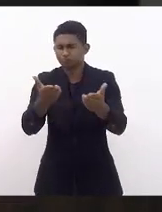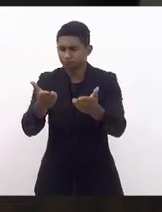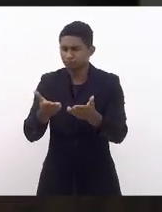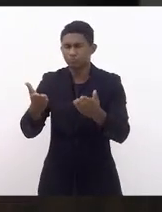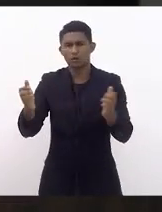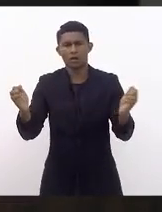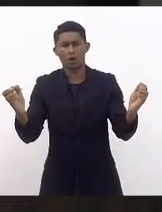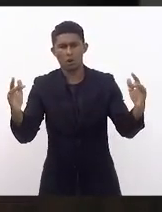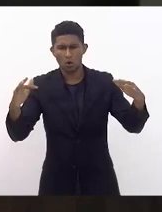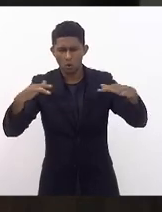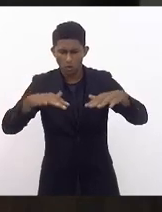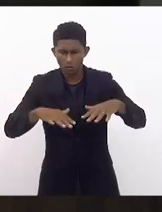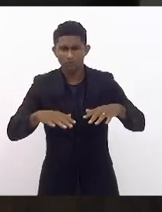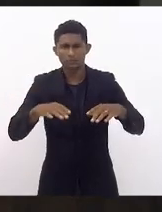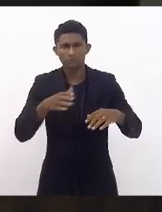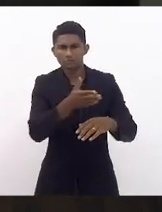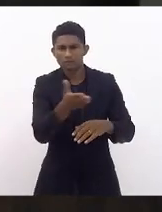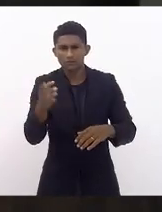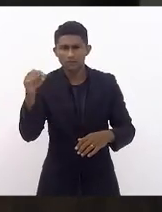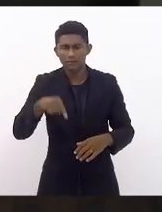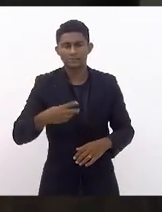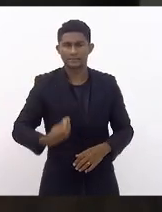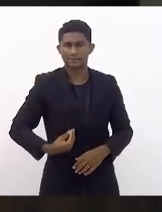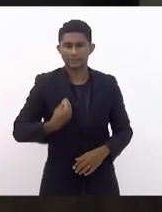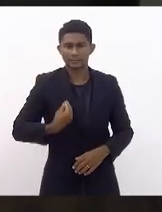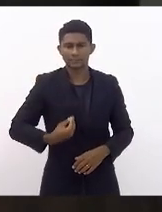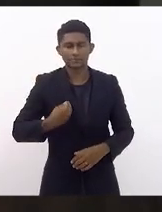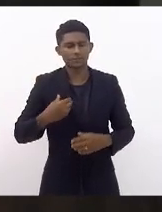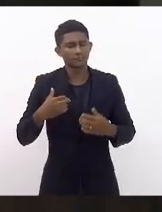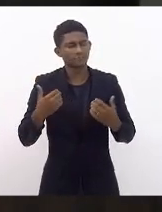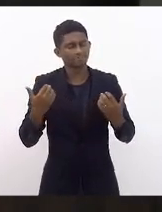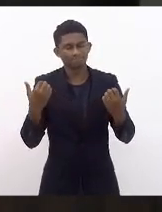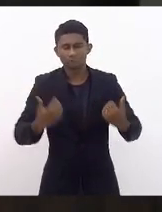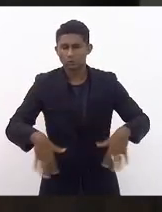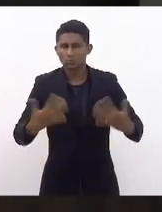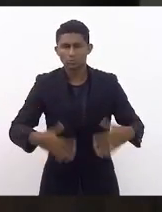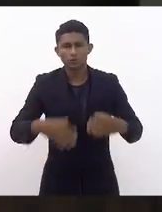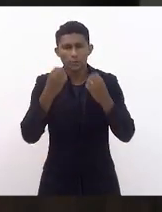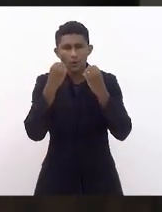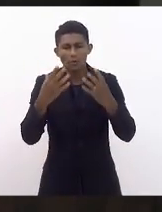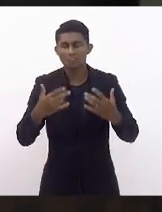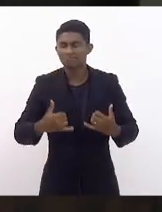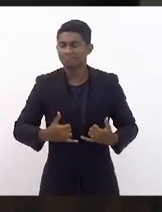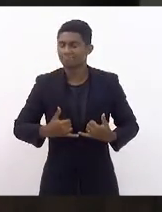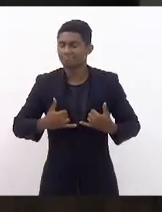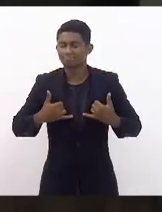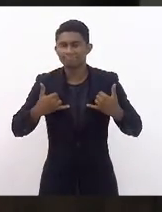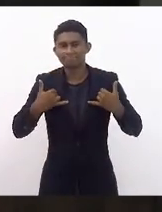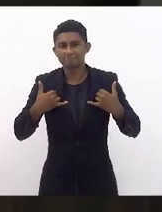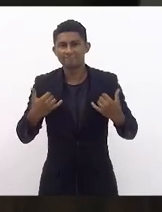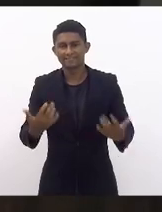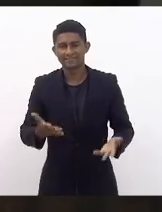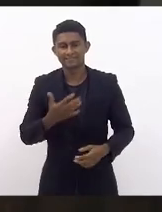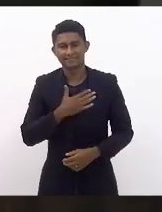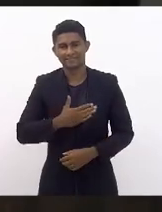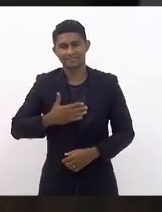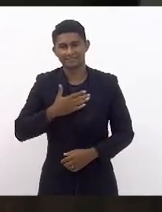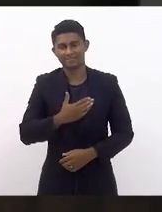honra tê-los nesta noite aqui. Gostaria de cumprimentar todos os